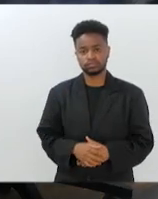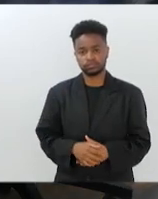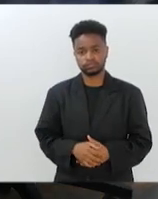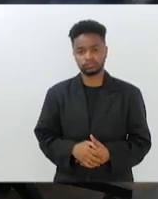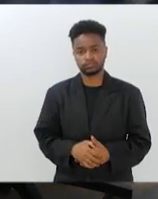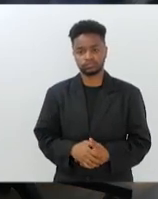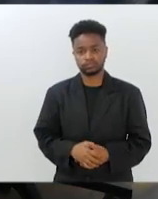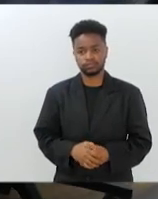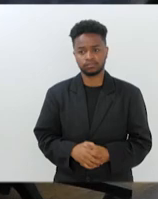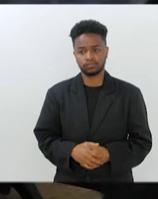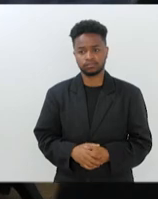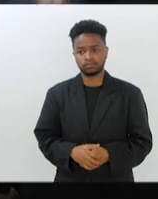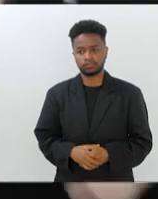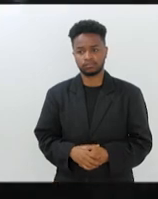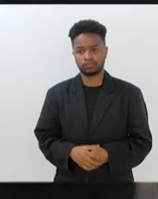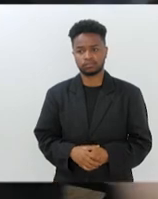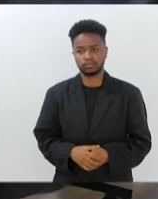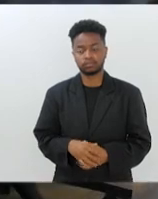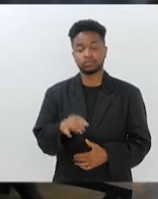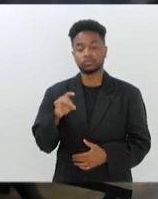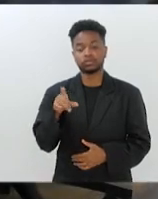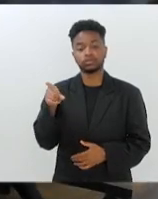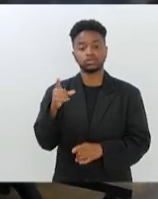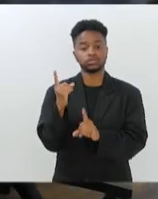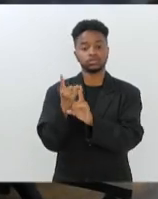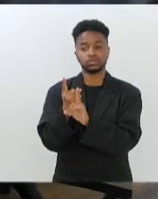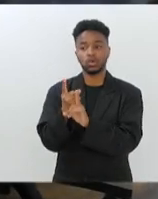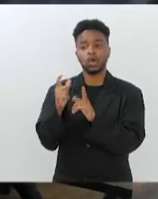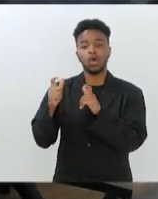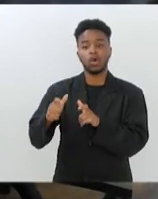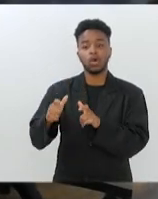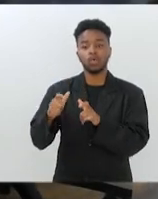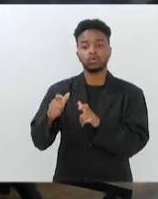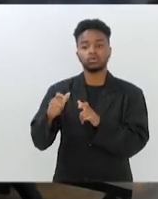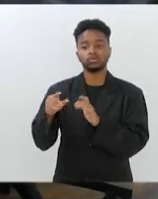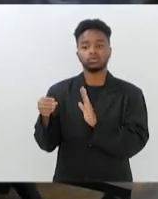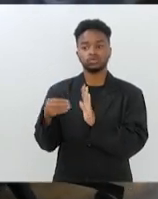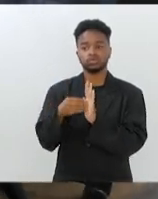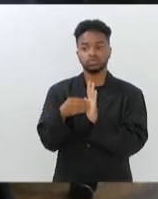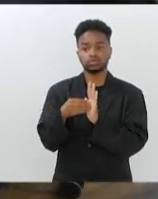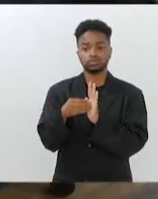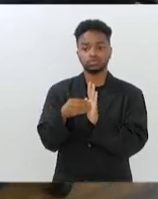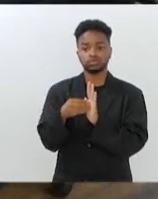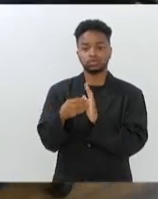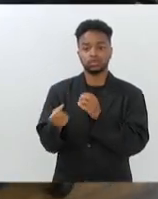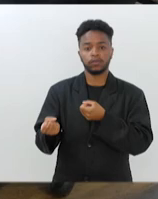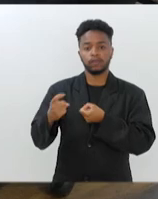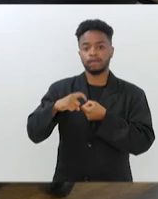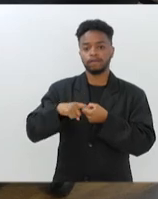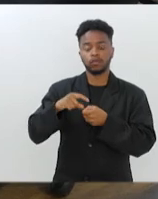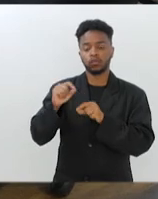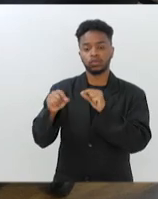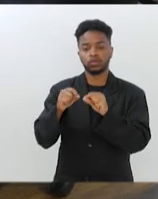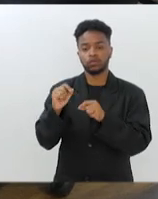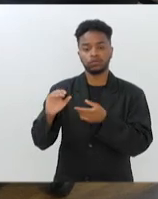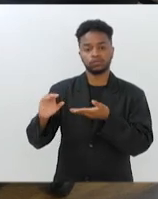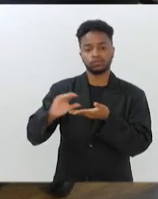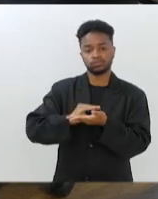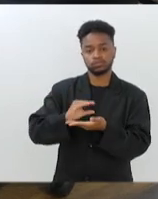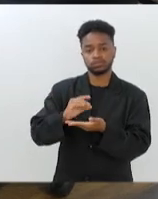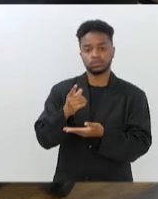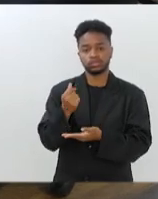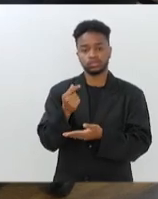tempo é só pra senhora identificar pra gente onde tá prevista ali a a devolução a contrapartida em